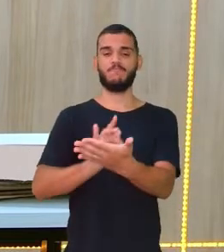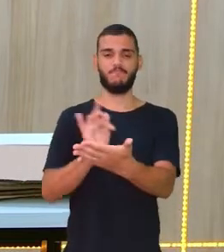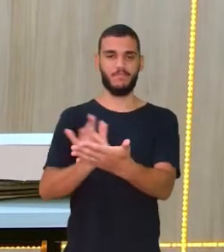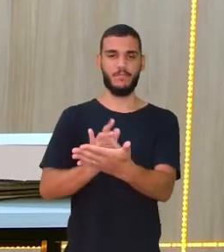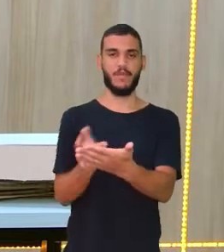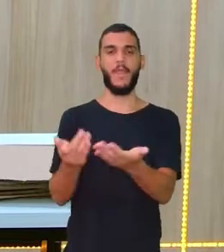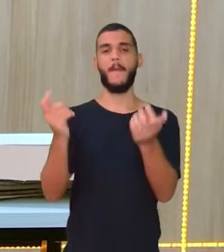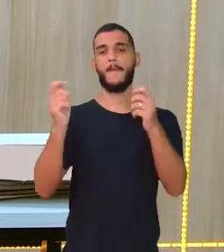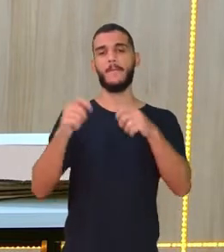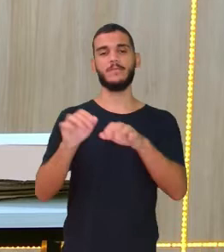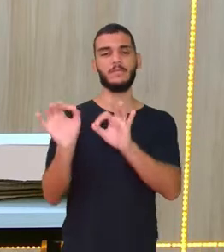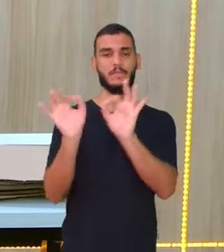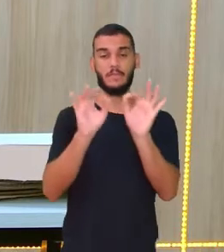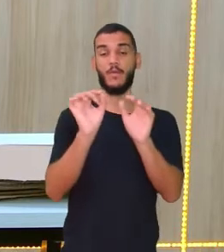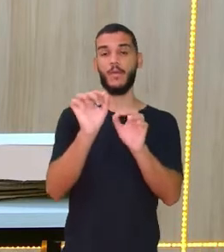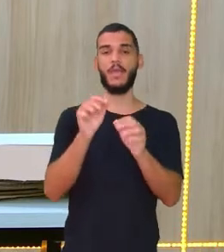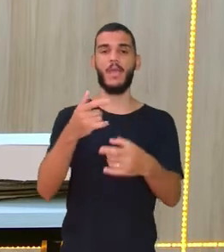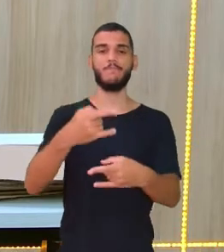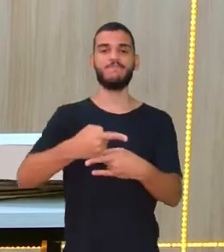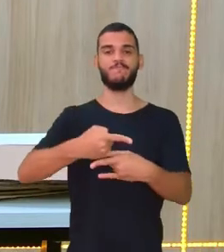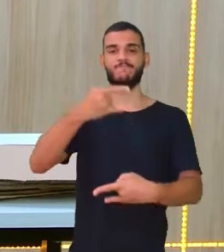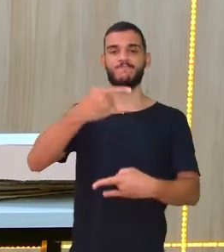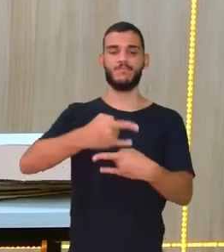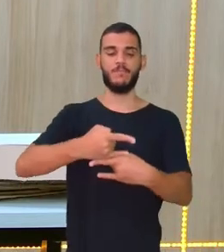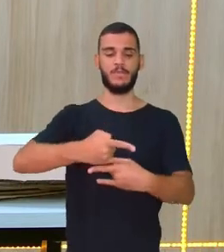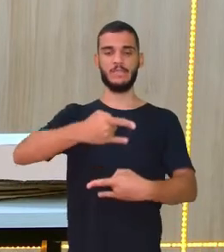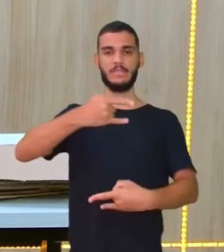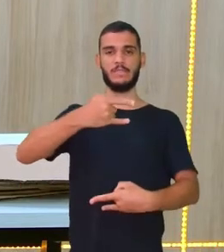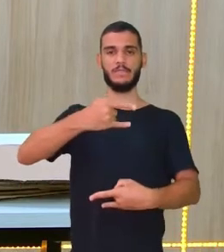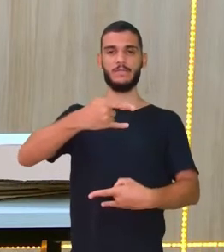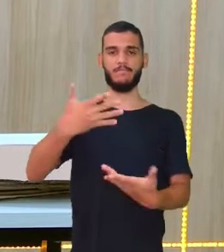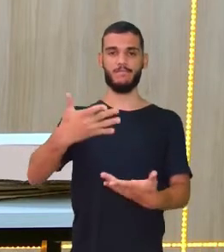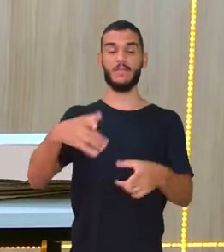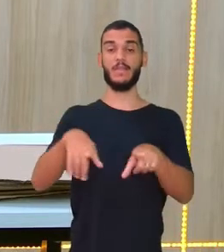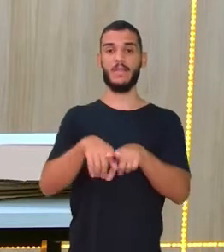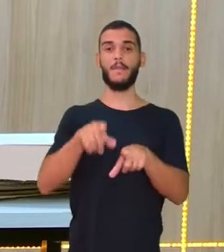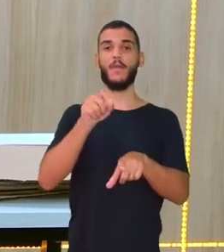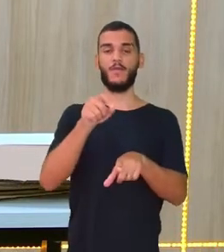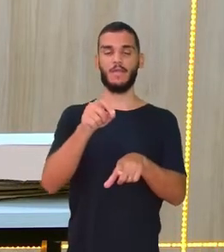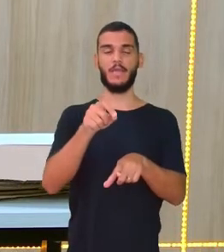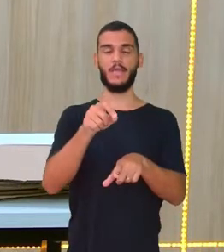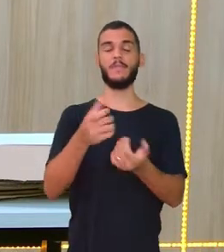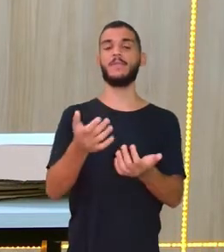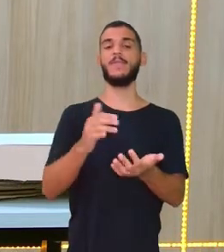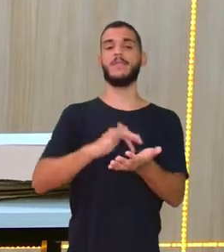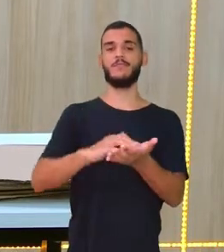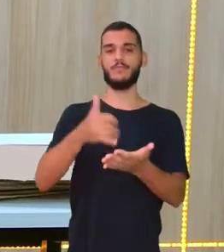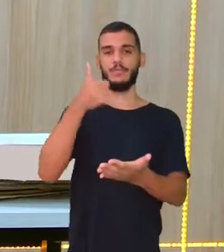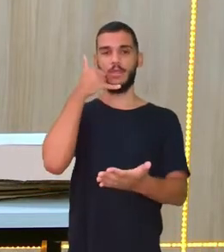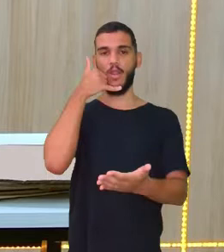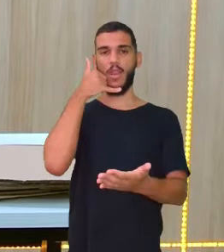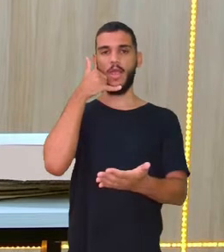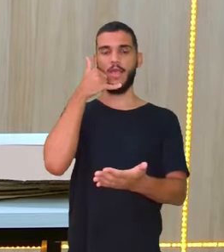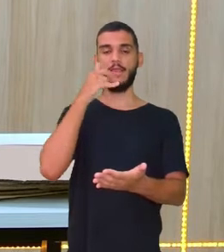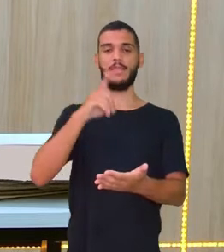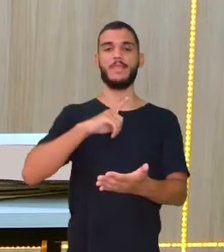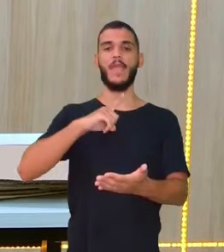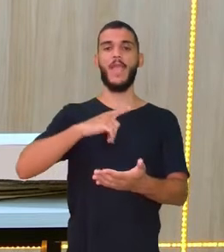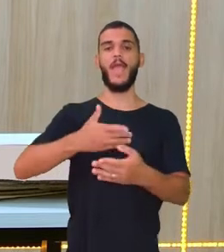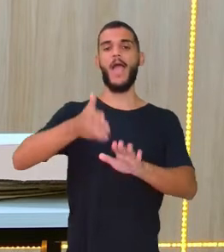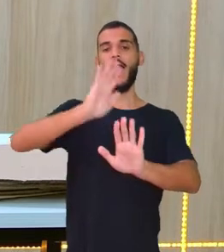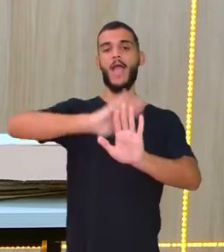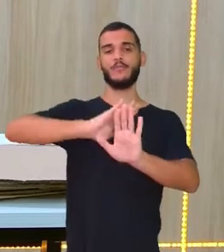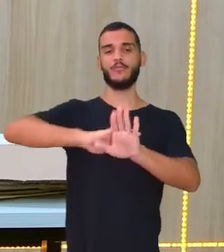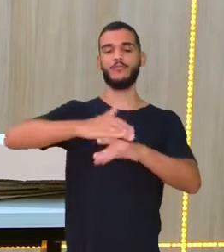então vamos ver aí essa questão da coluna. E também em relação ao celular. Senta, apoia bem as costas e traz o celular para frente,